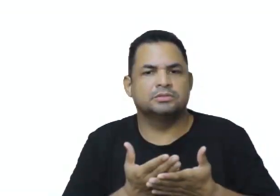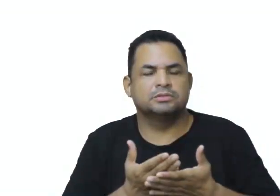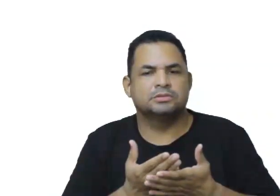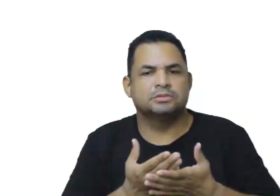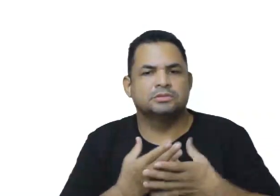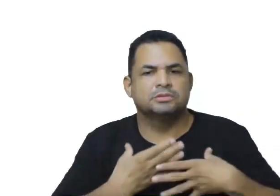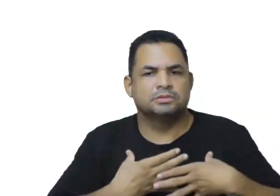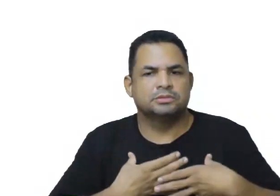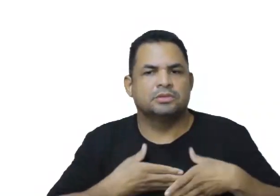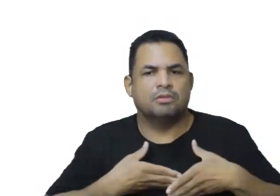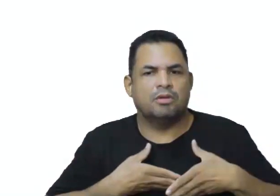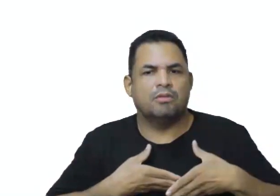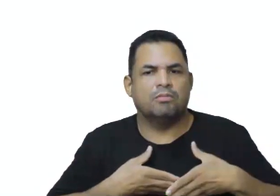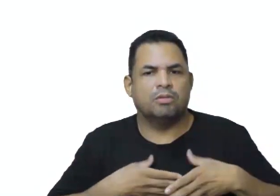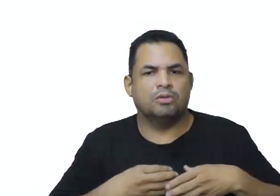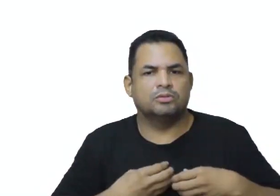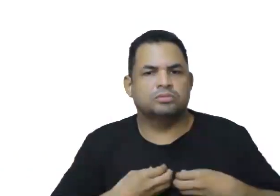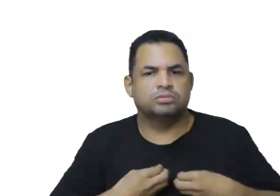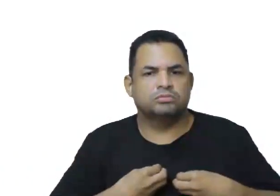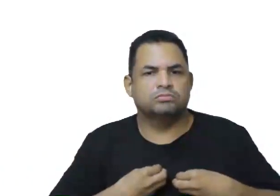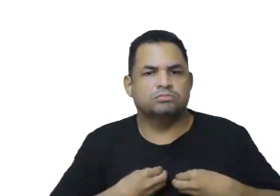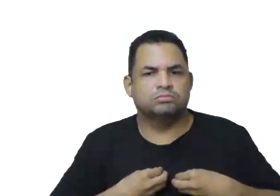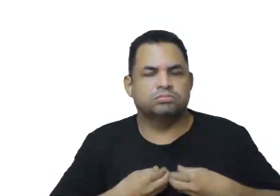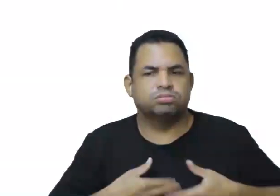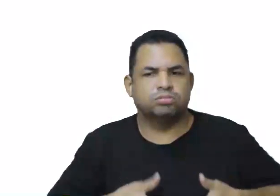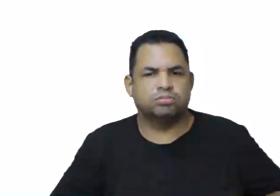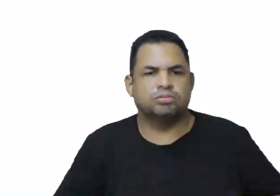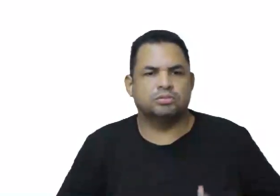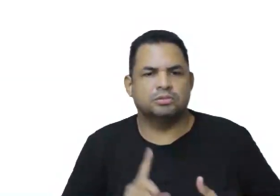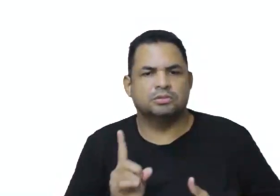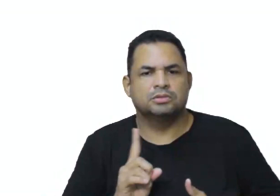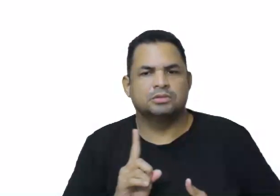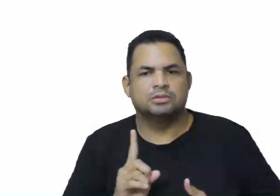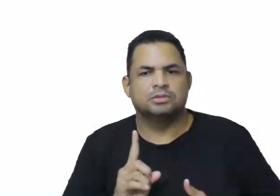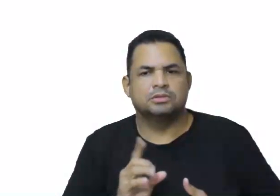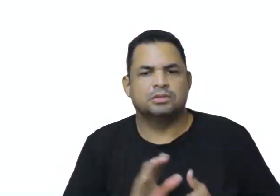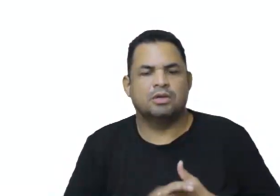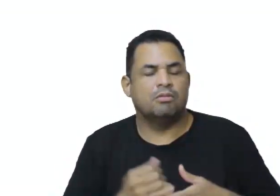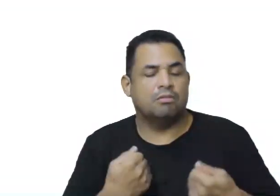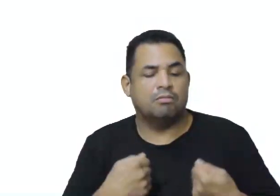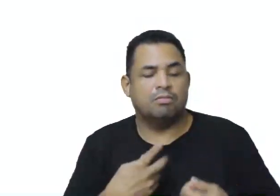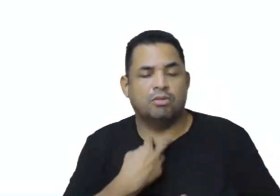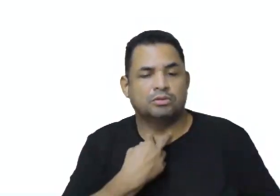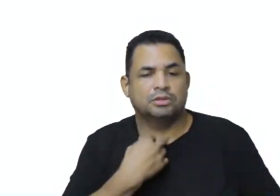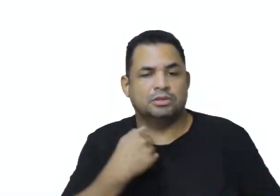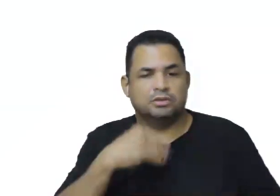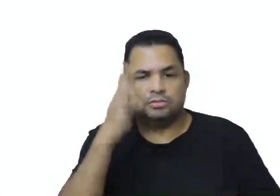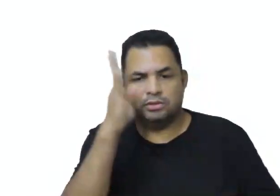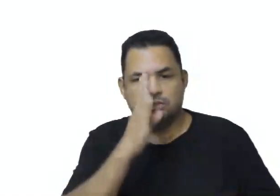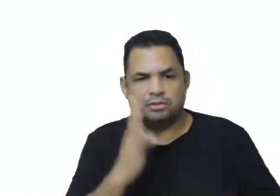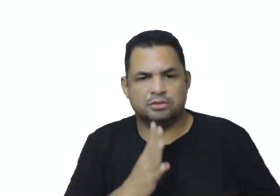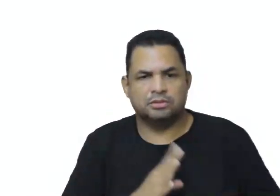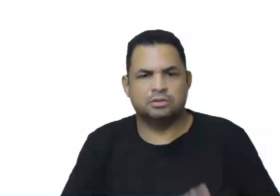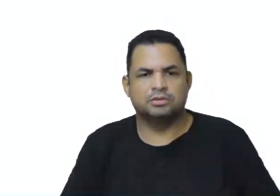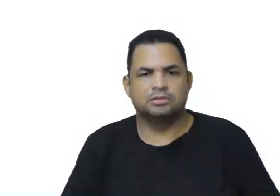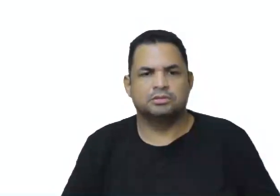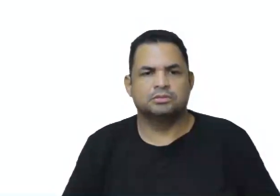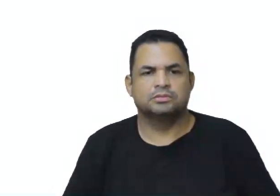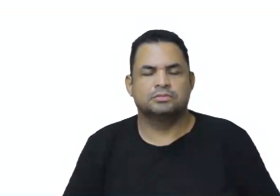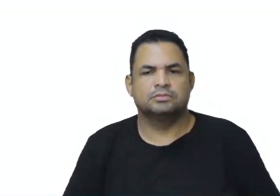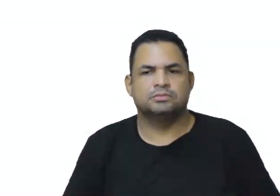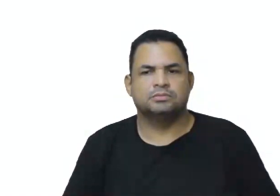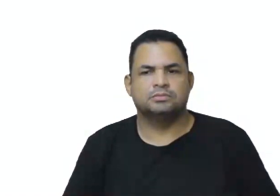nesse caso aqui, a gente sabe que no Brasil o aborto ele não é permitido assim, né, por vontade, por uma simples